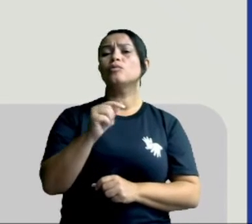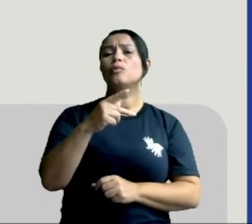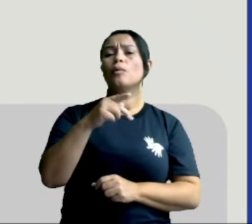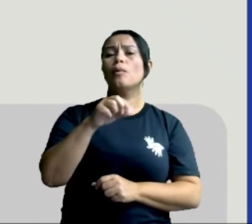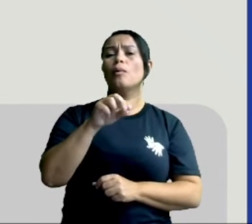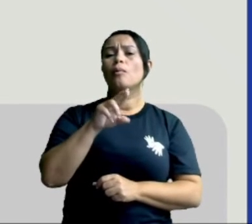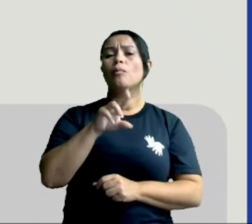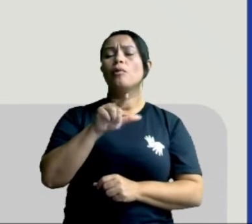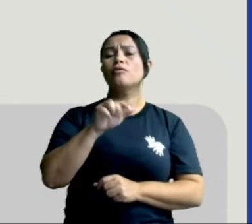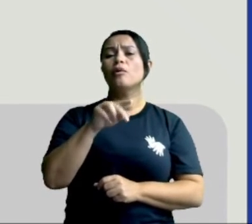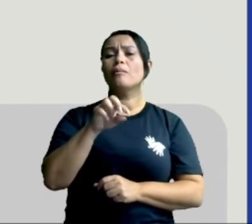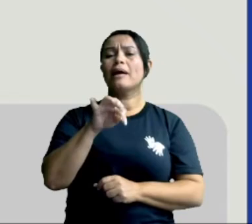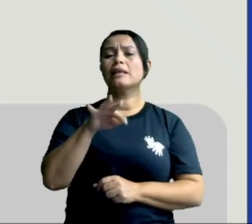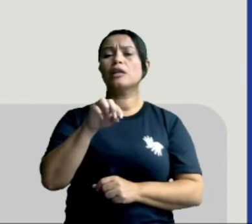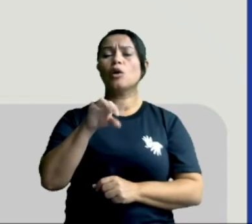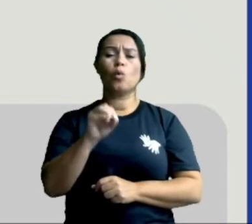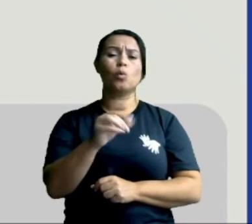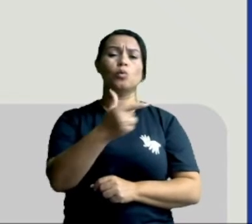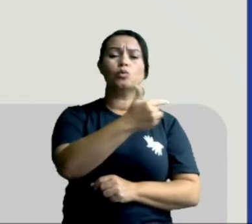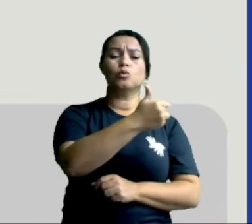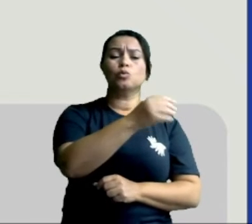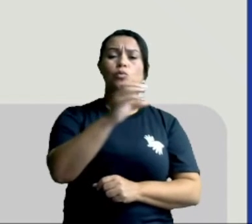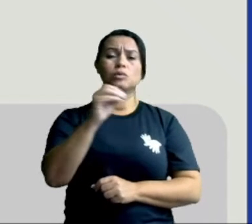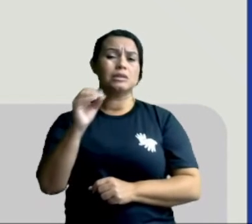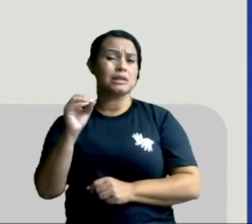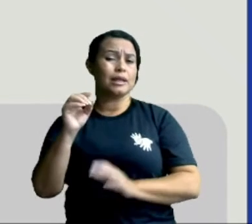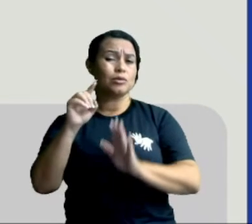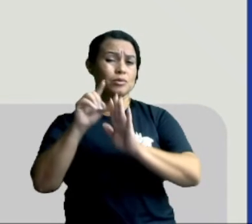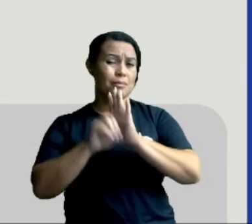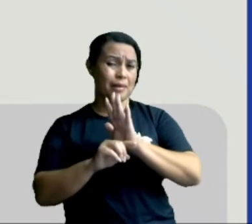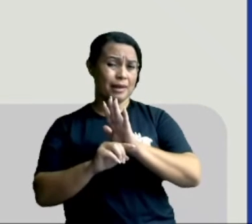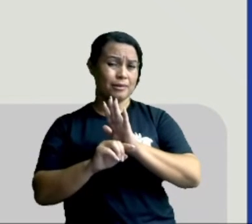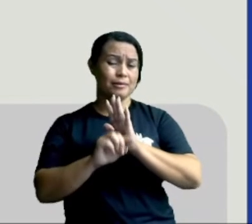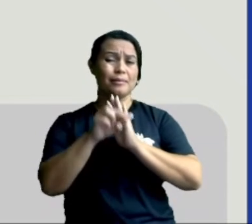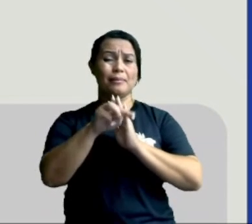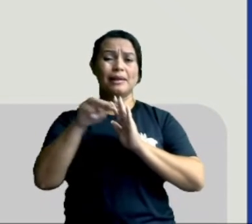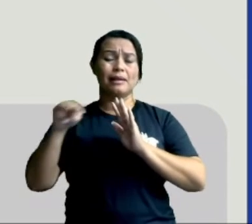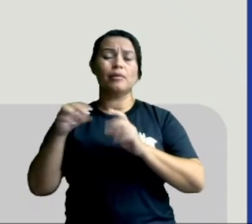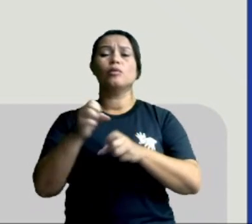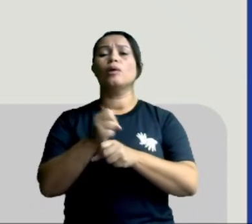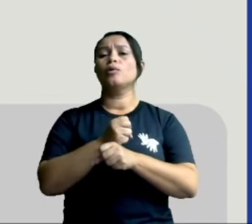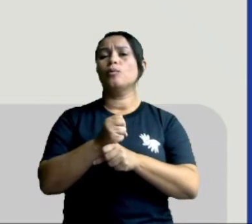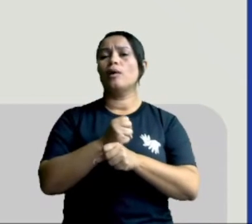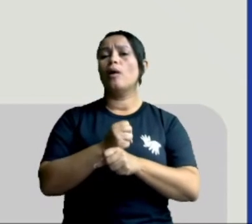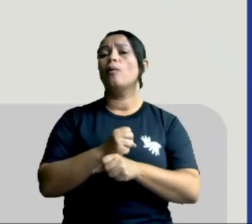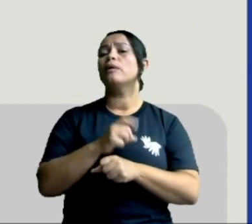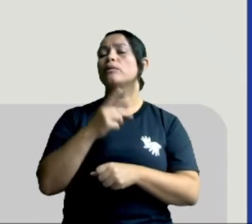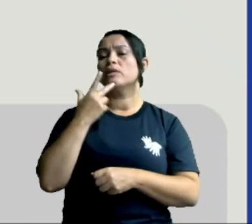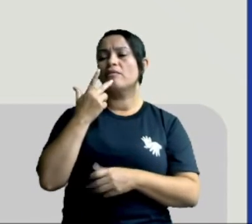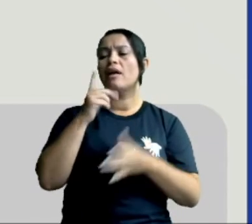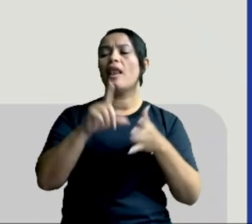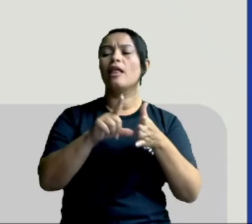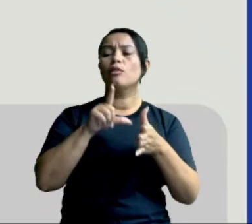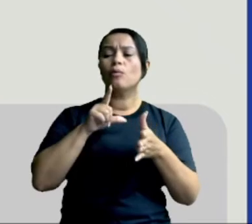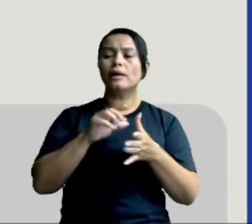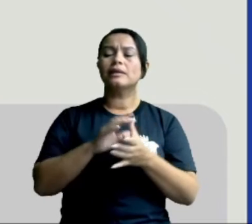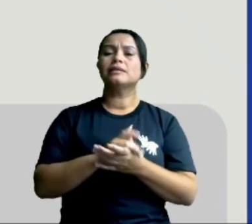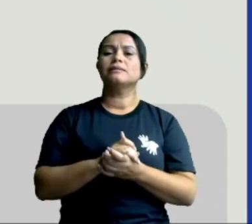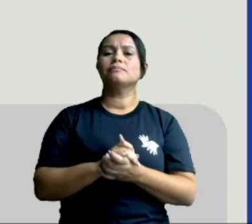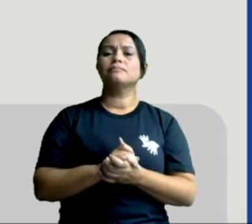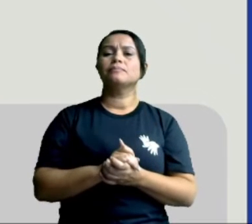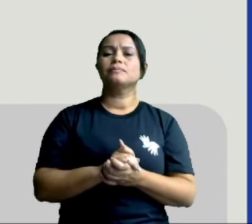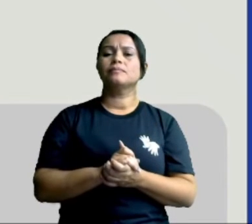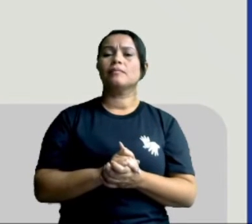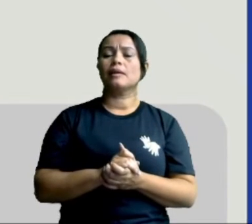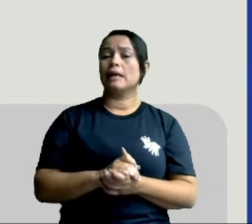de menos de 200 milímetros anuais né então o que é que foi que eu falei ainda gente